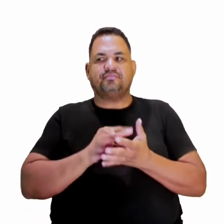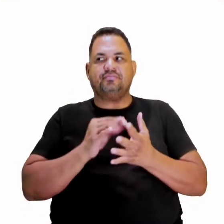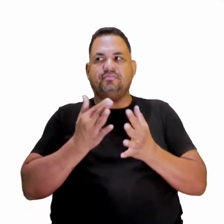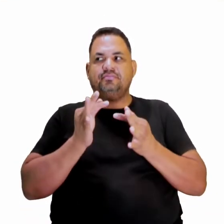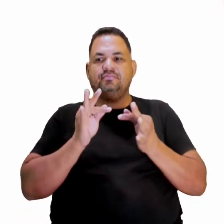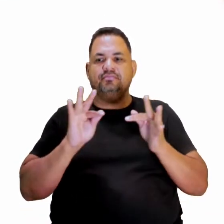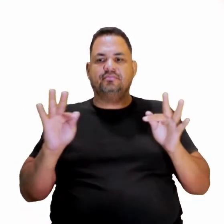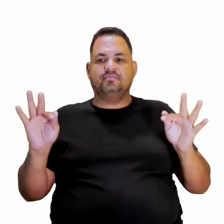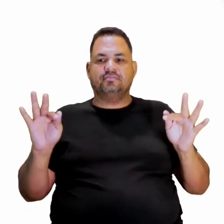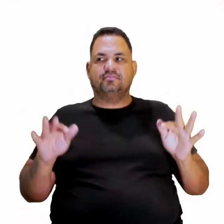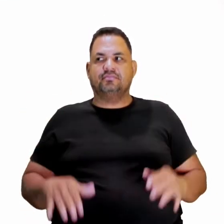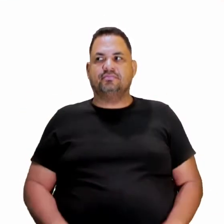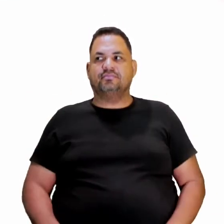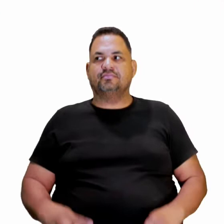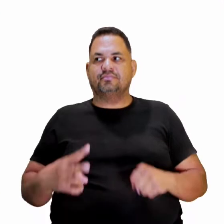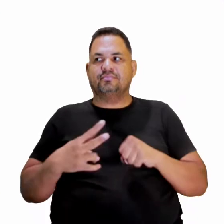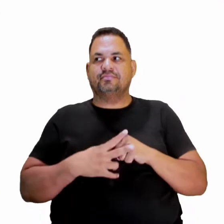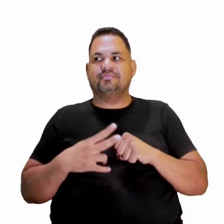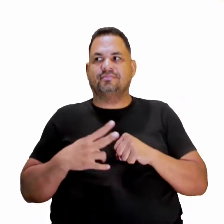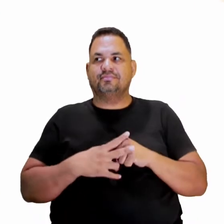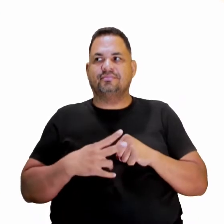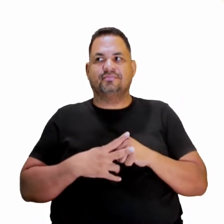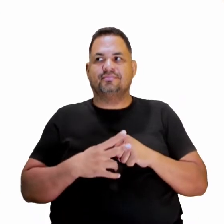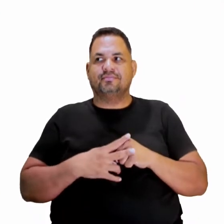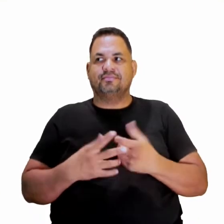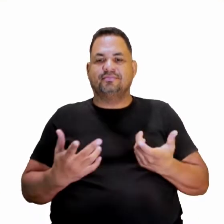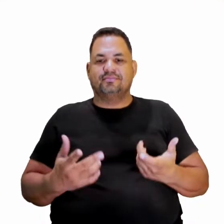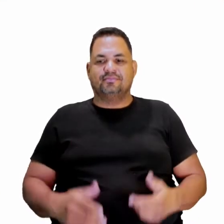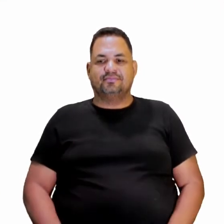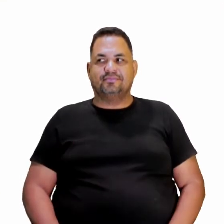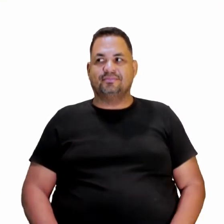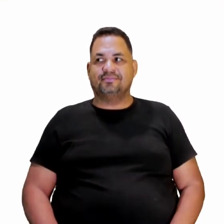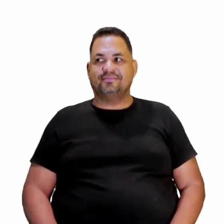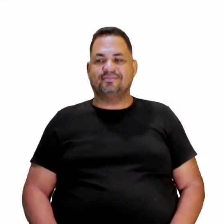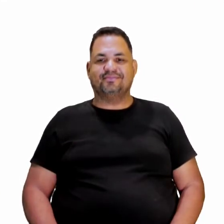vamos fazer um com verbo